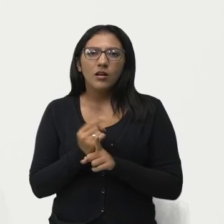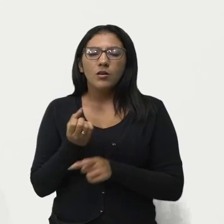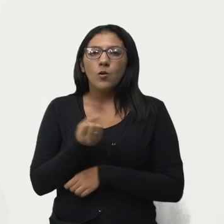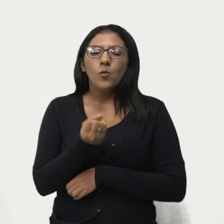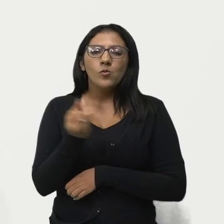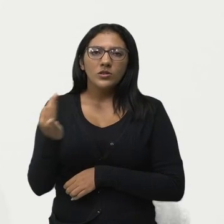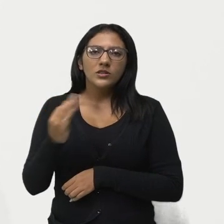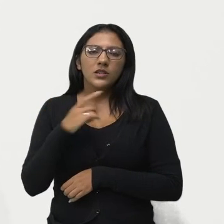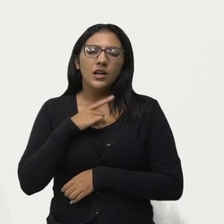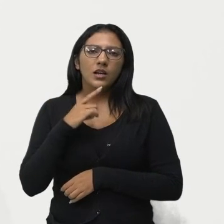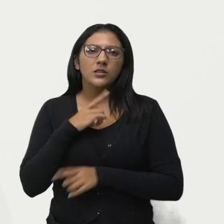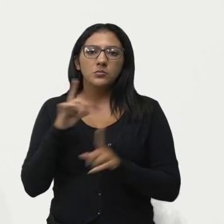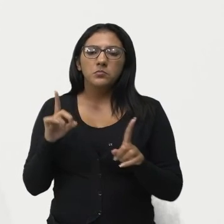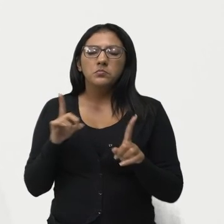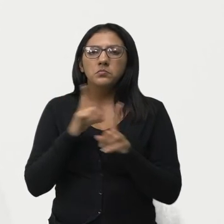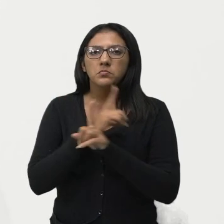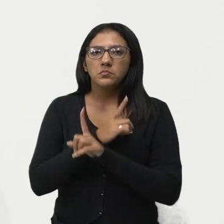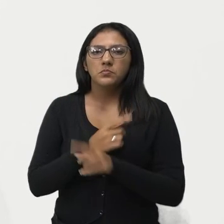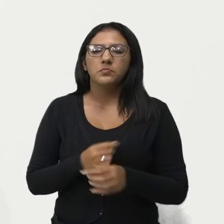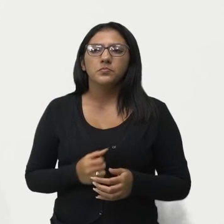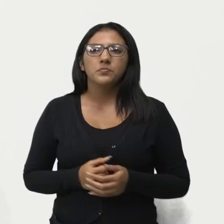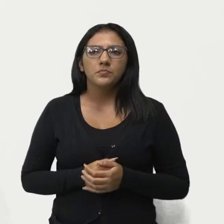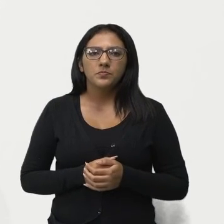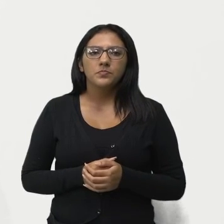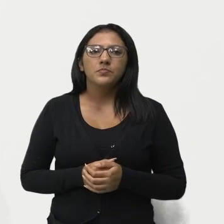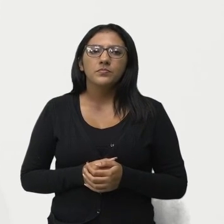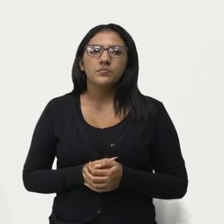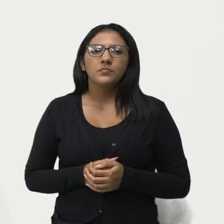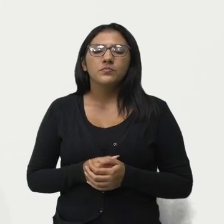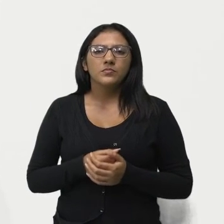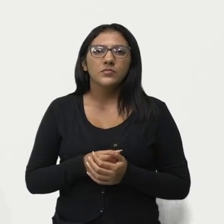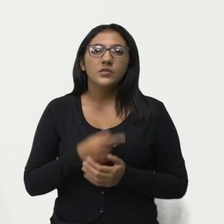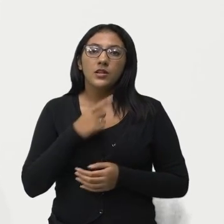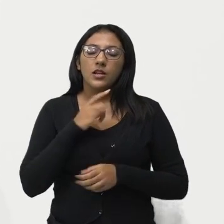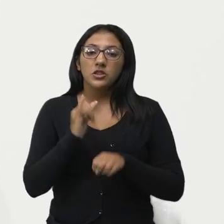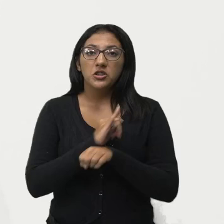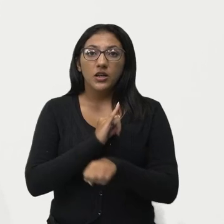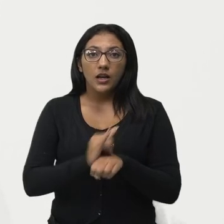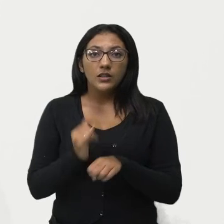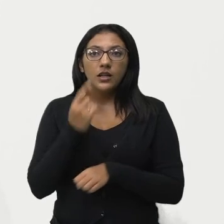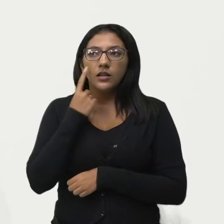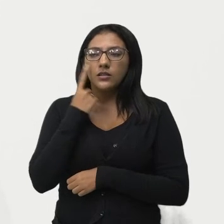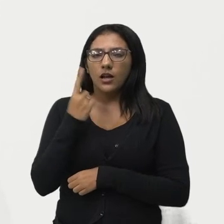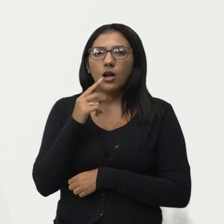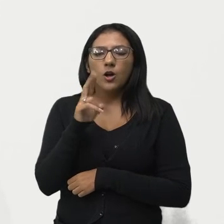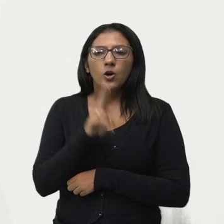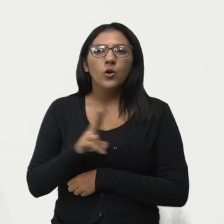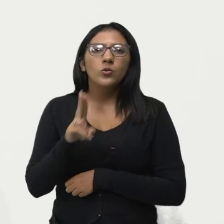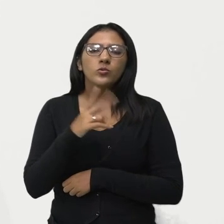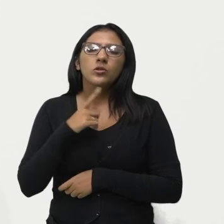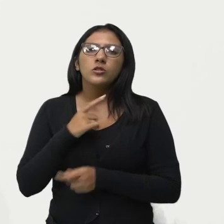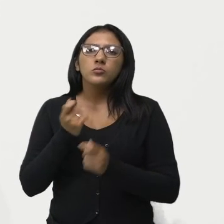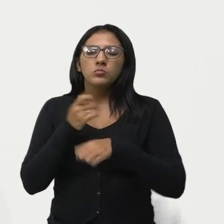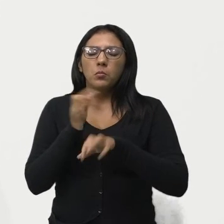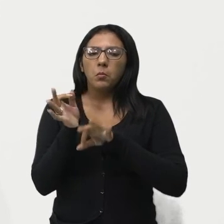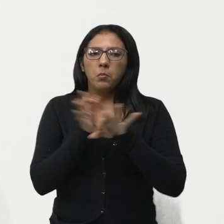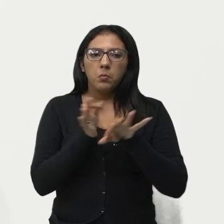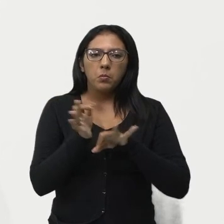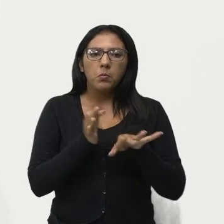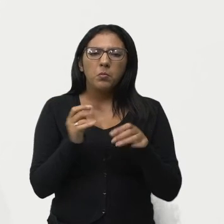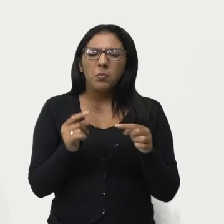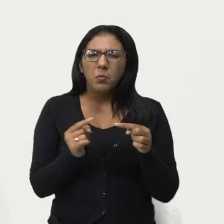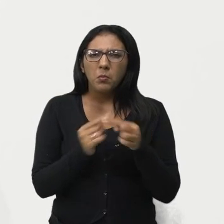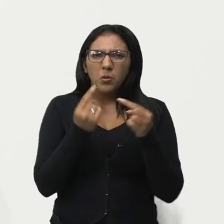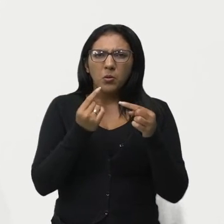são inversamente proporcionais. A gente utiliza então esse recurso, tá bom? Se nós conseguimos encontrar os mesmos